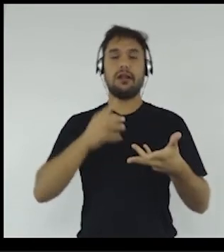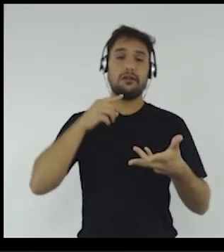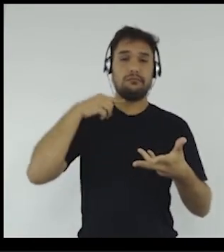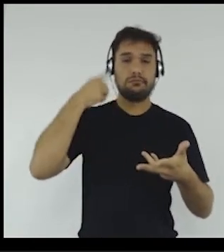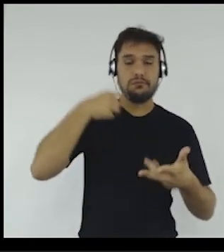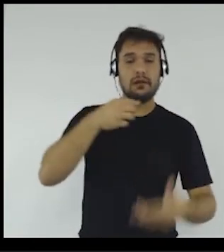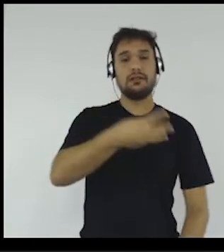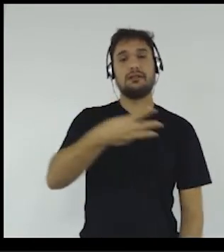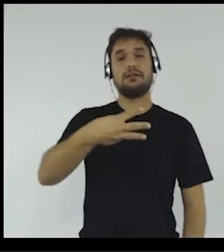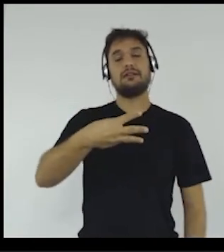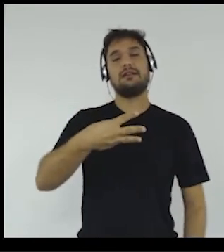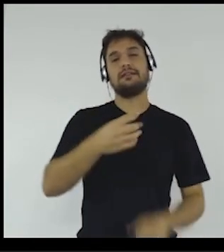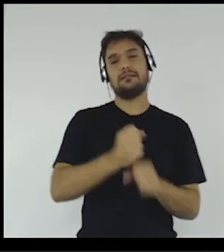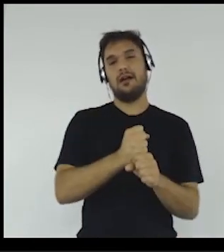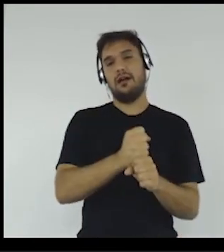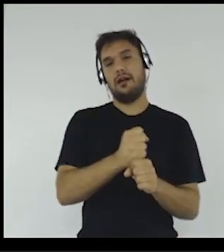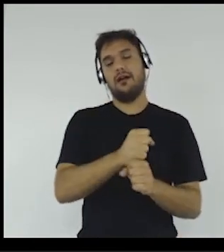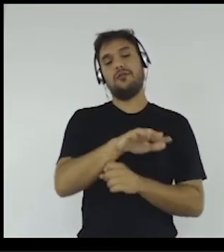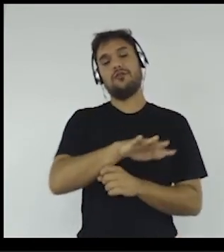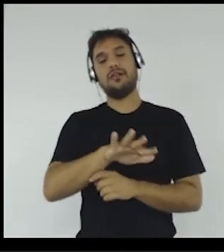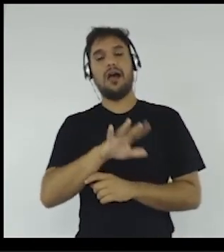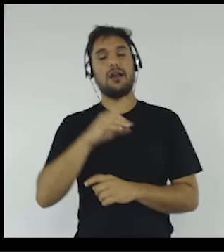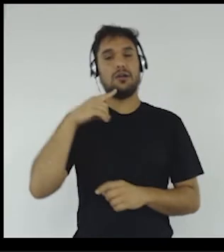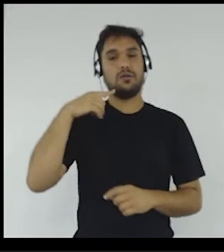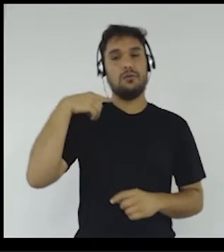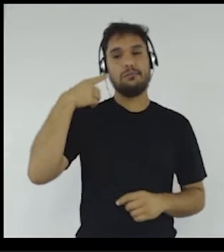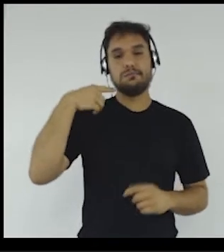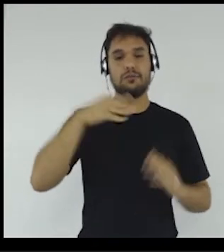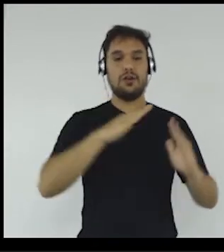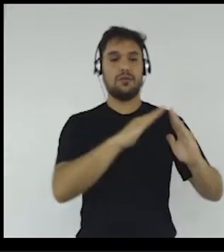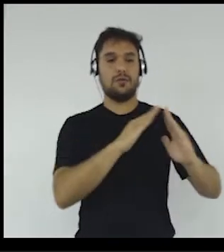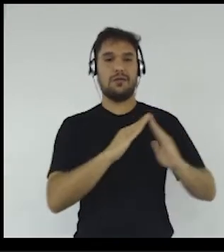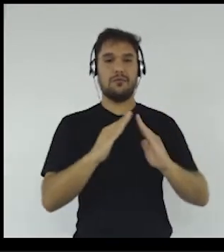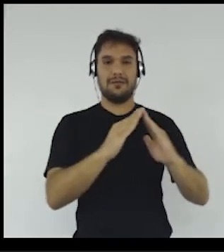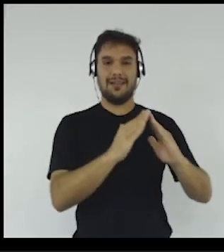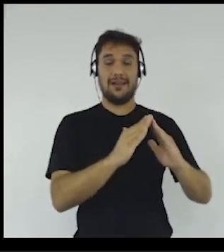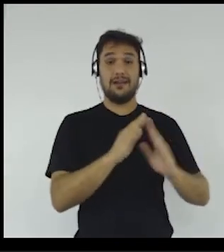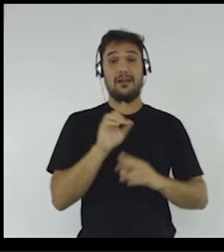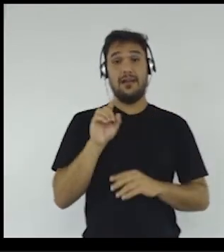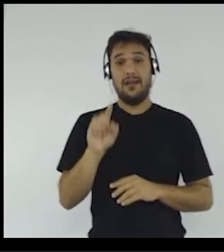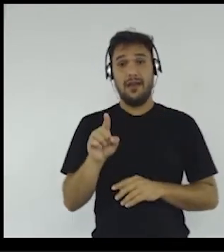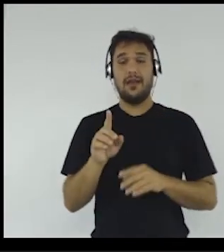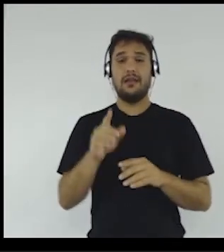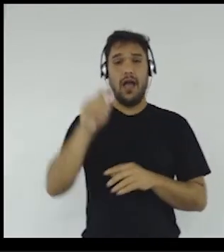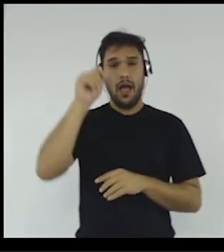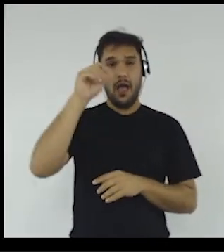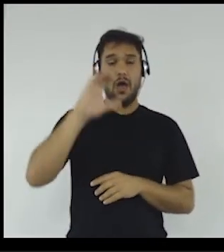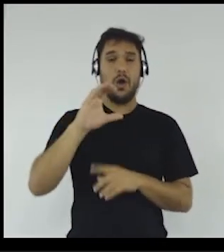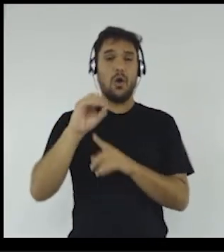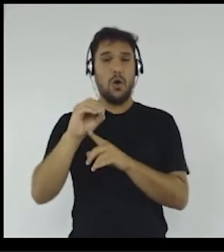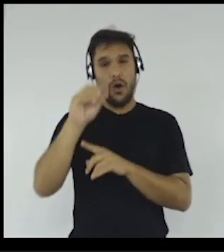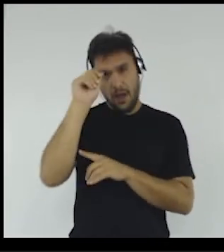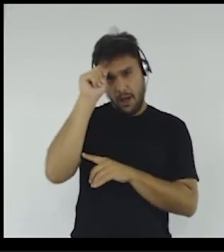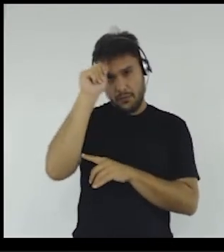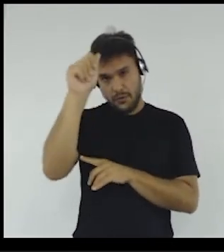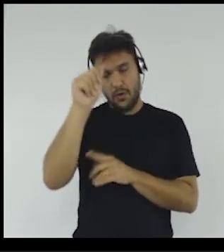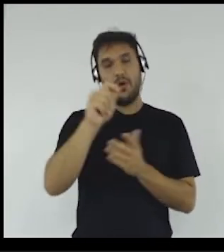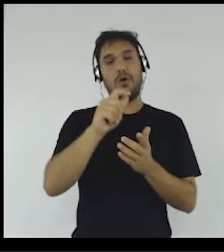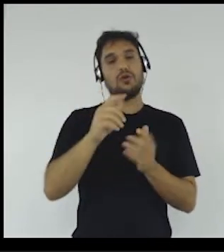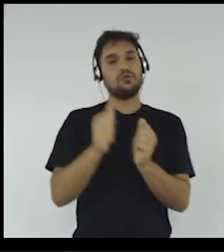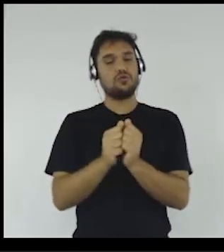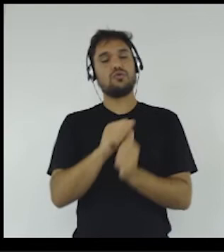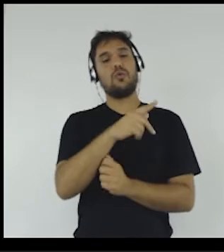por 33 anos, na área do direito imobiliário. Foi coautor, juntamente com o saudoso